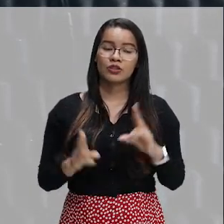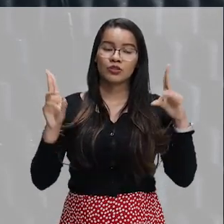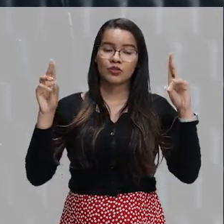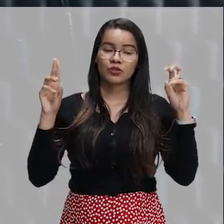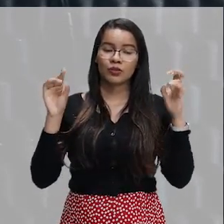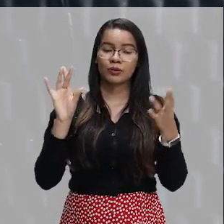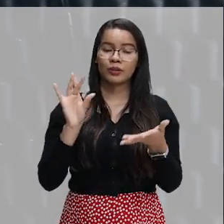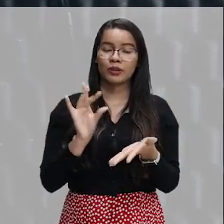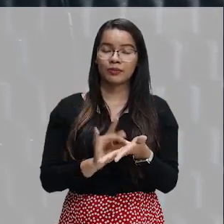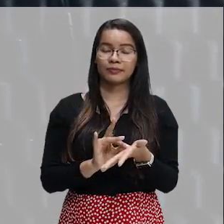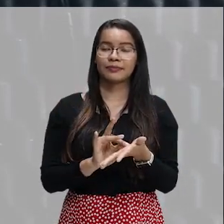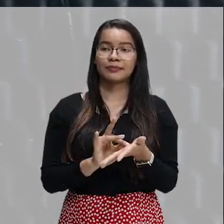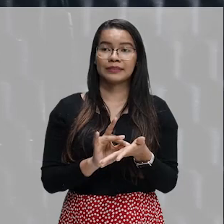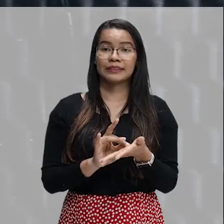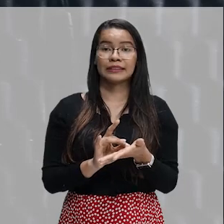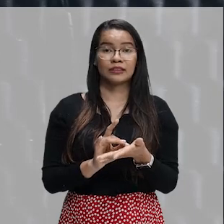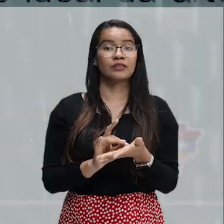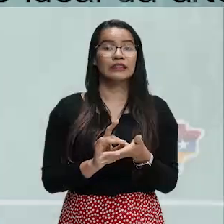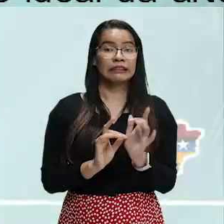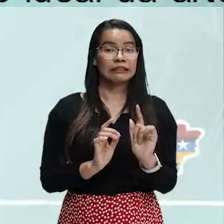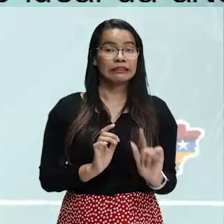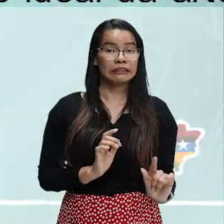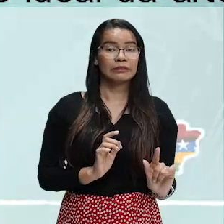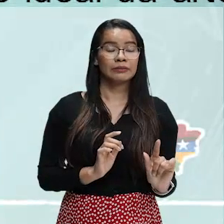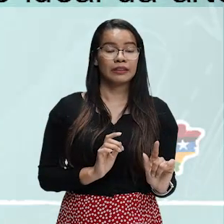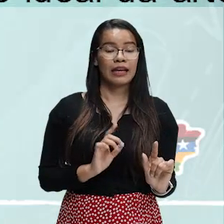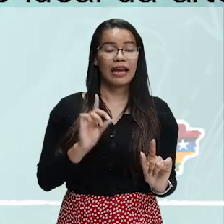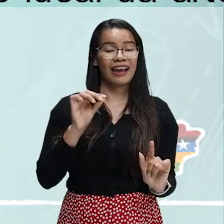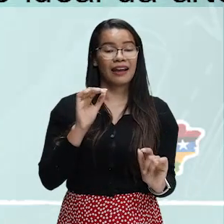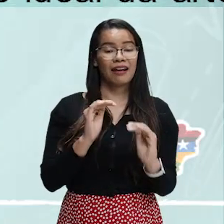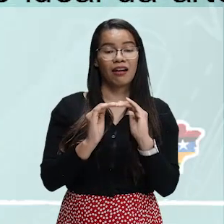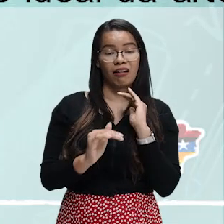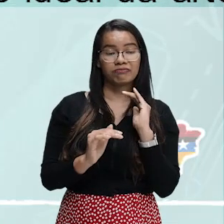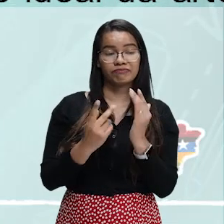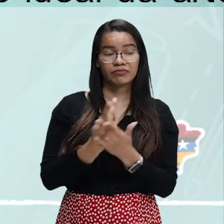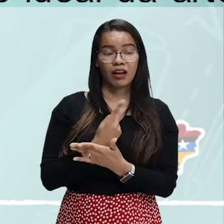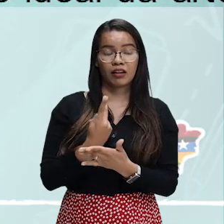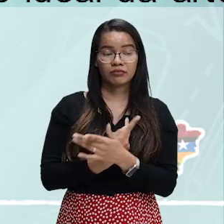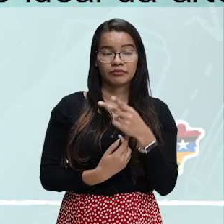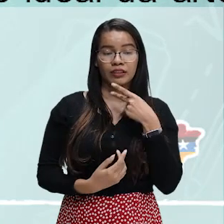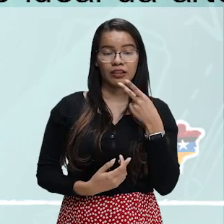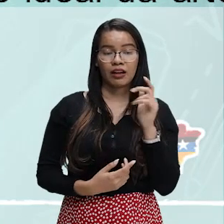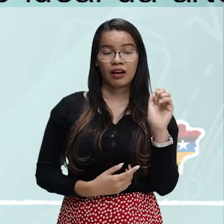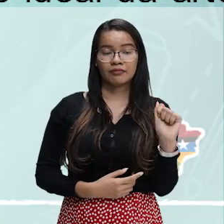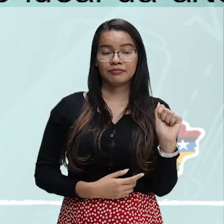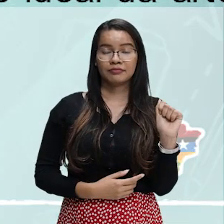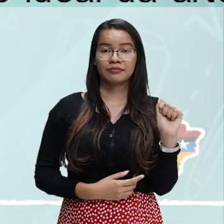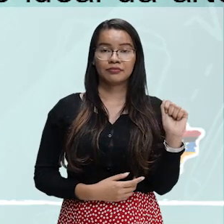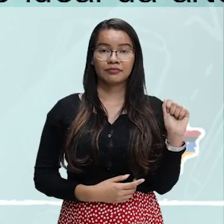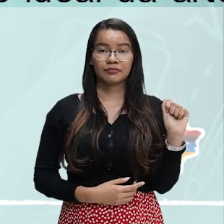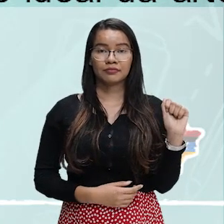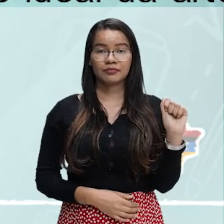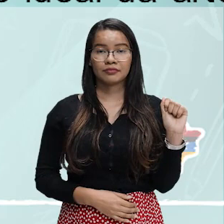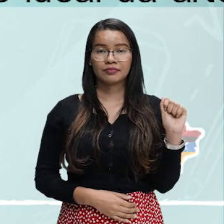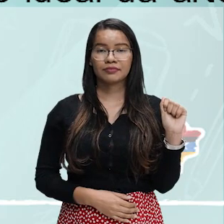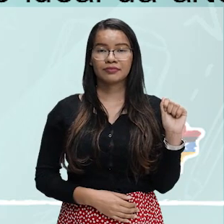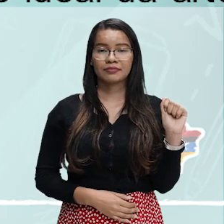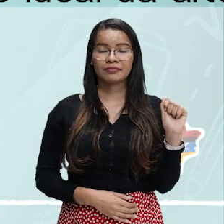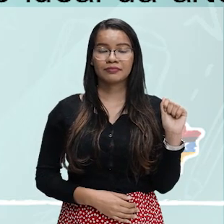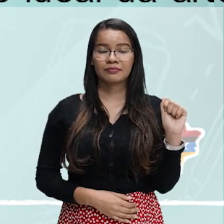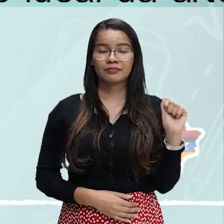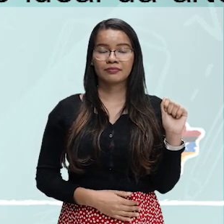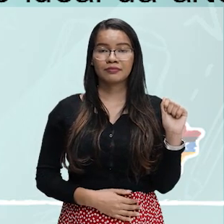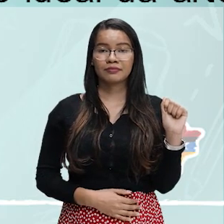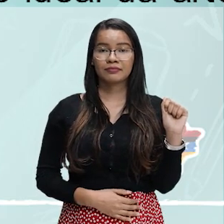sobre o realismo, de novo, é incorreto afirmar. Letra A. Surge em um contexto